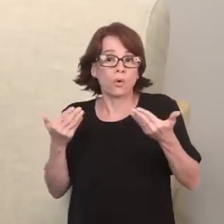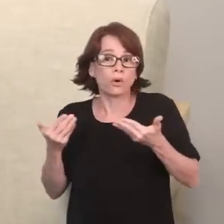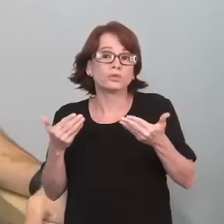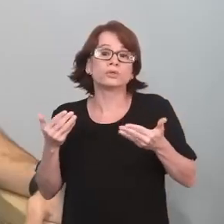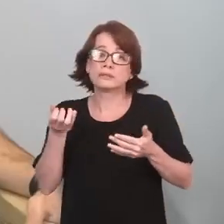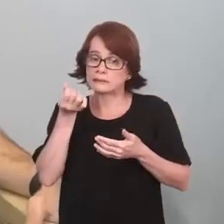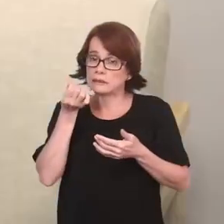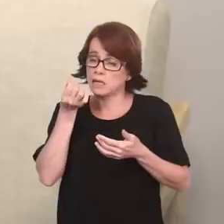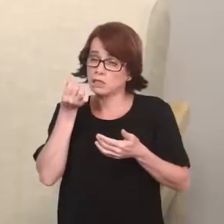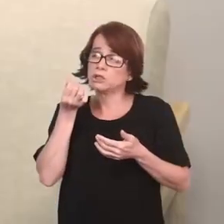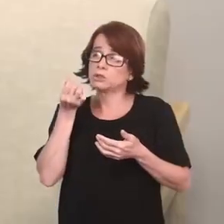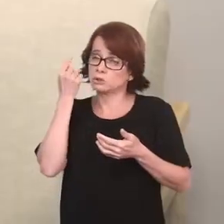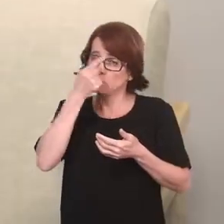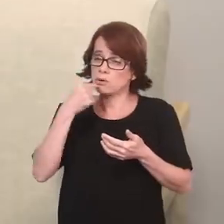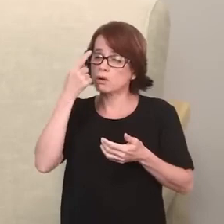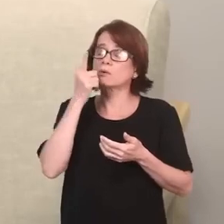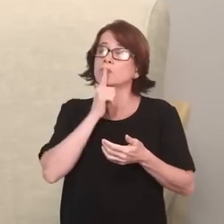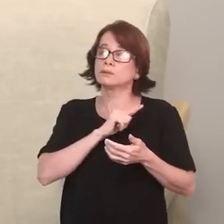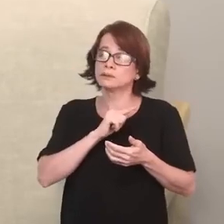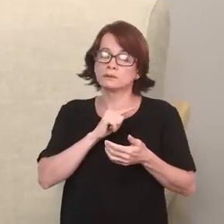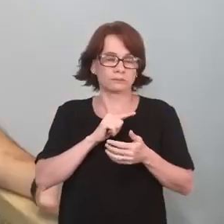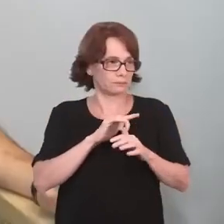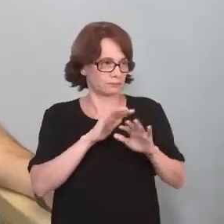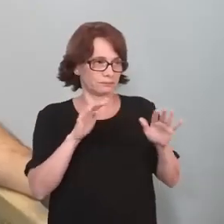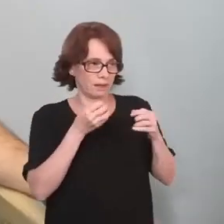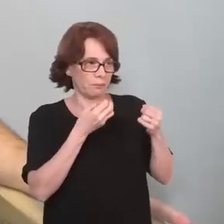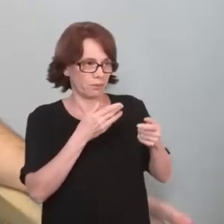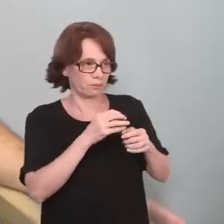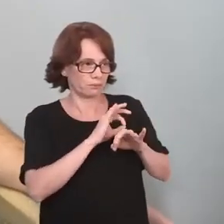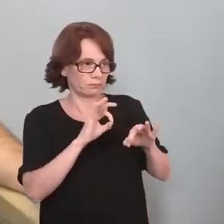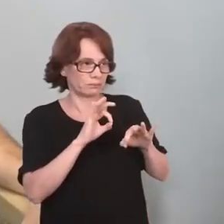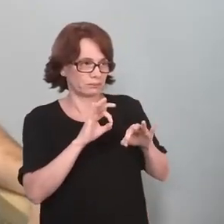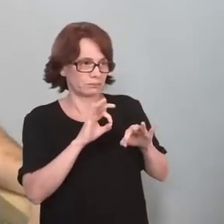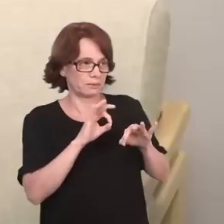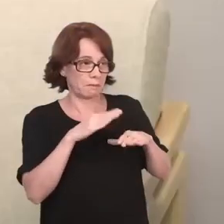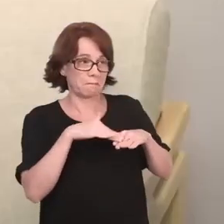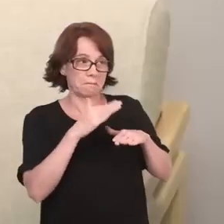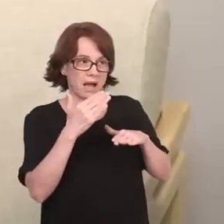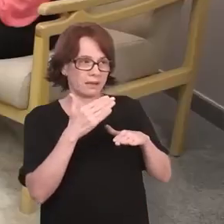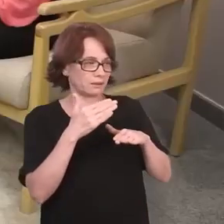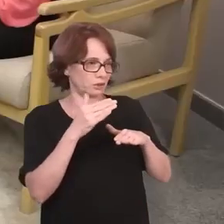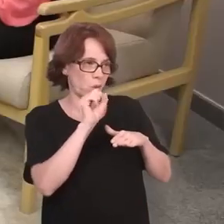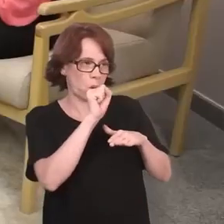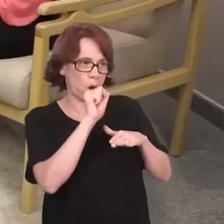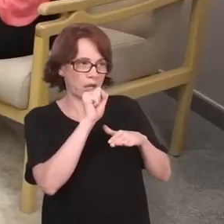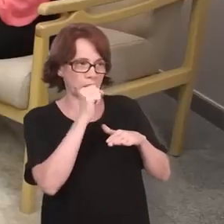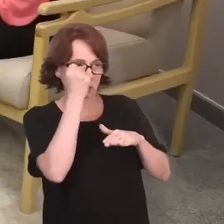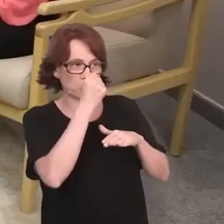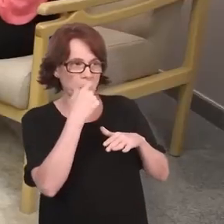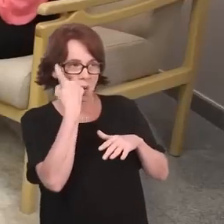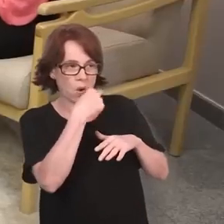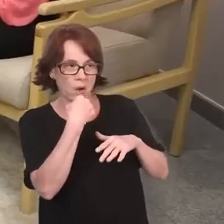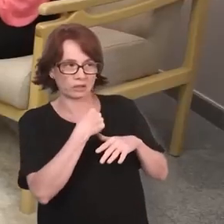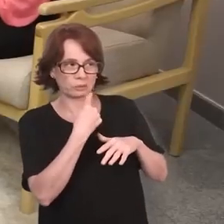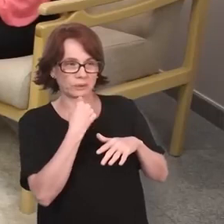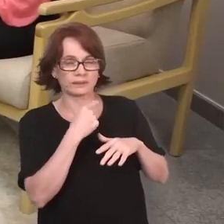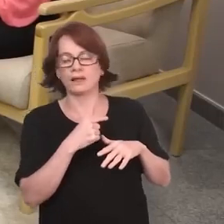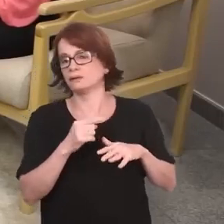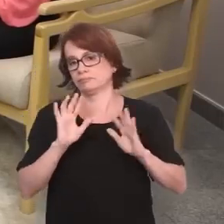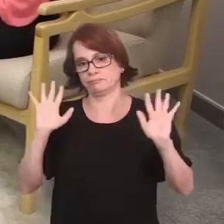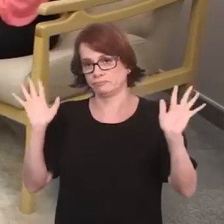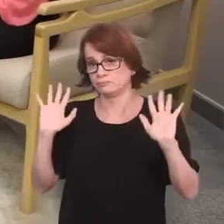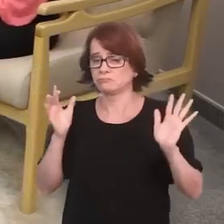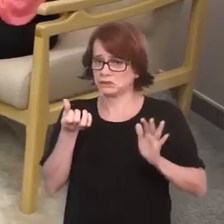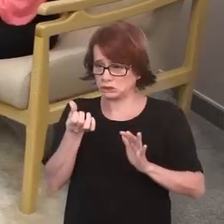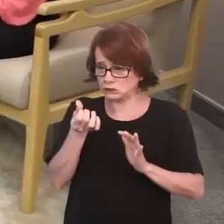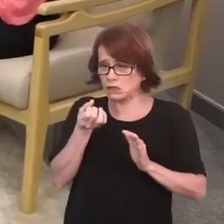Tá muito. Também não dá pra... Dormir mais do que isso. Fica difícil, assim um Fica domingo difícil. Você consegue dormir mais, um